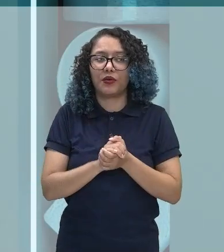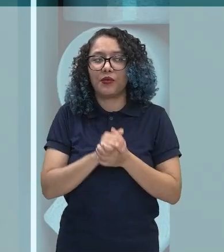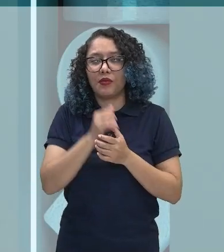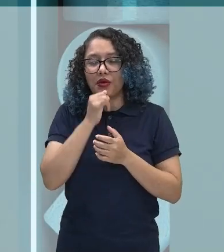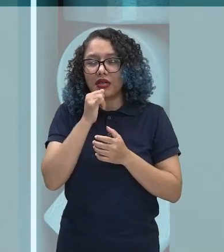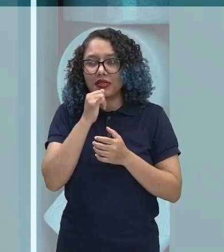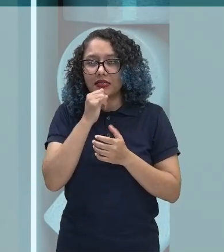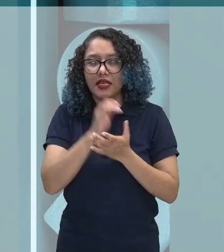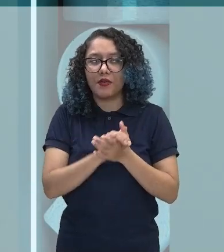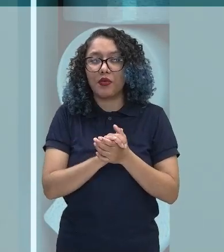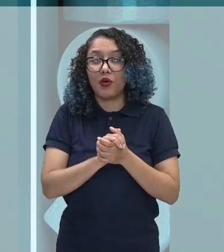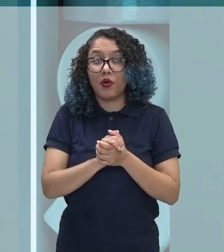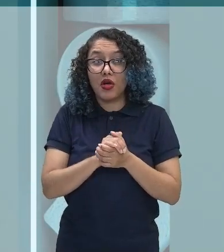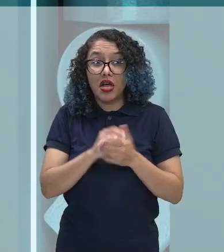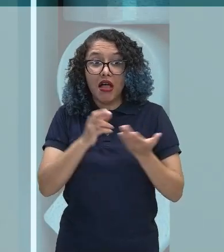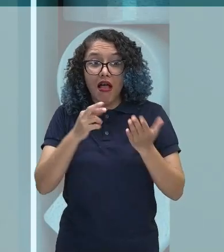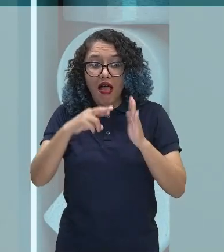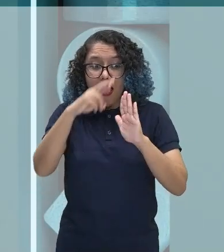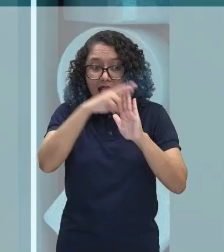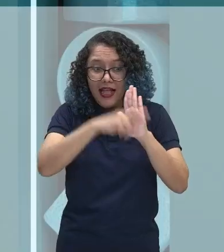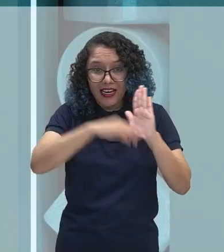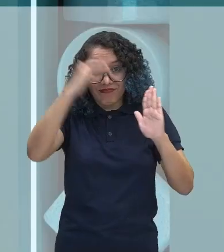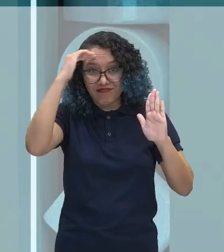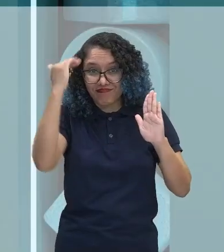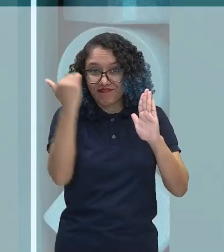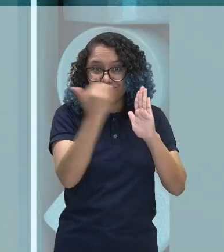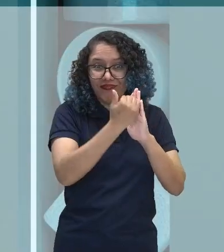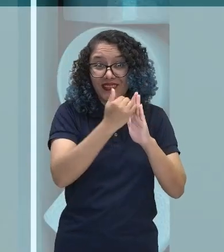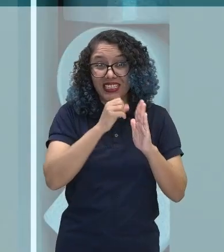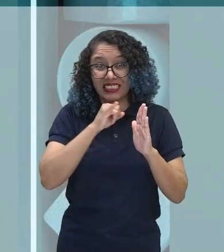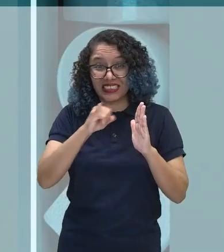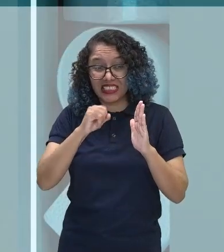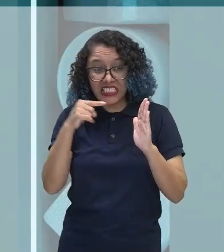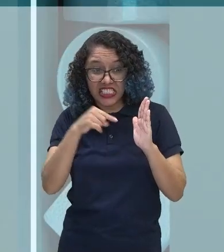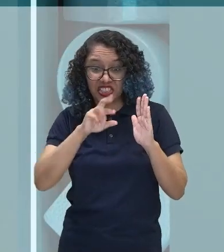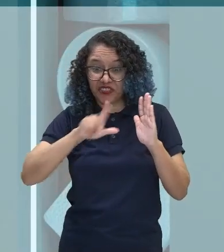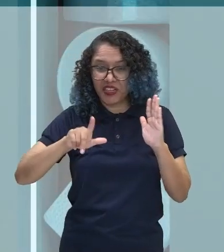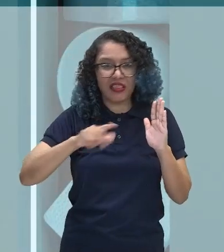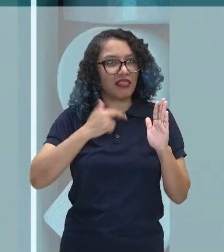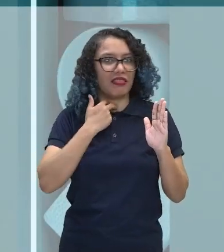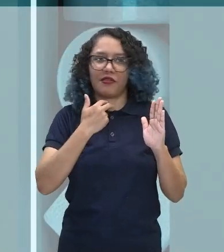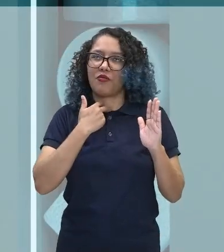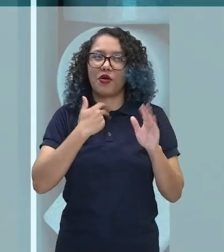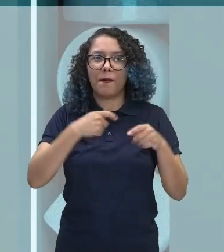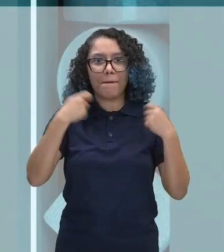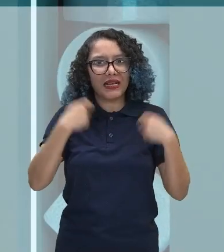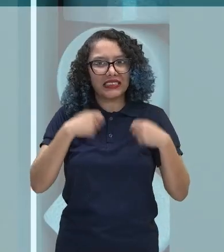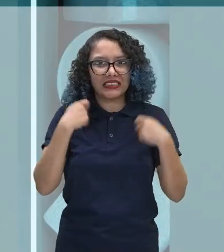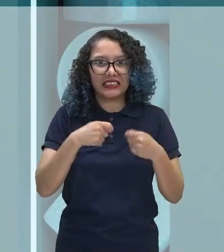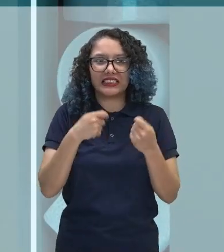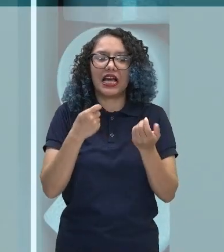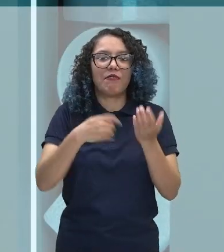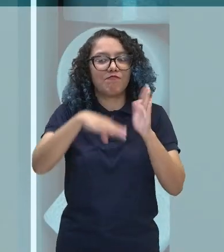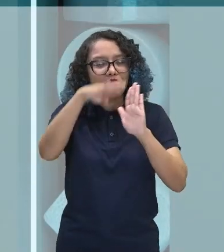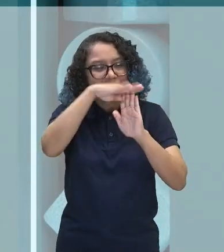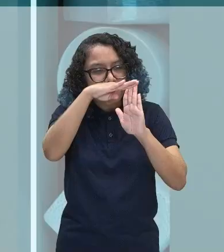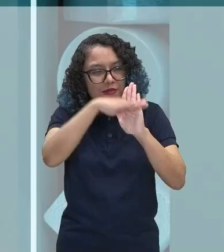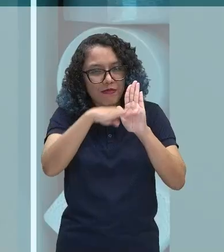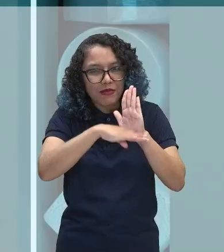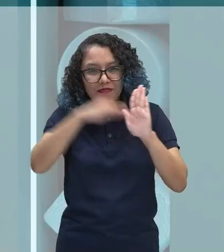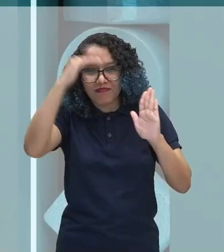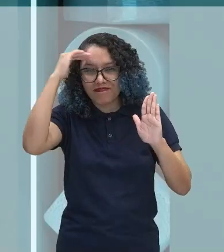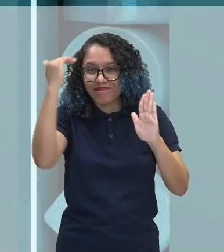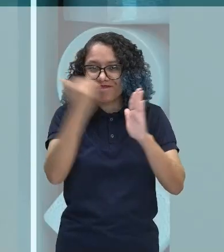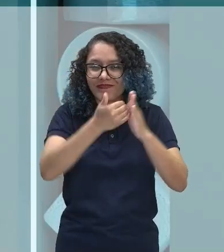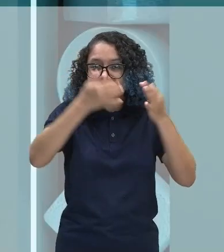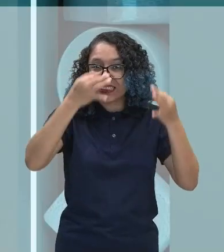de uma forma diferente, porque são técnicas rígidas. Então, para dançar um espetáculo de